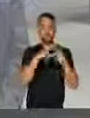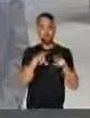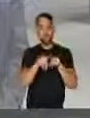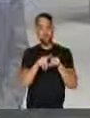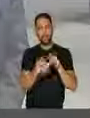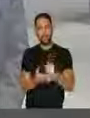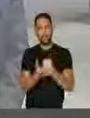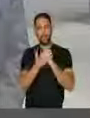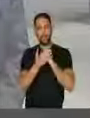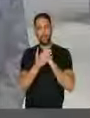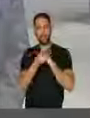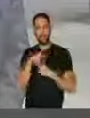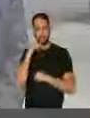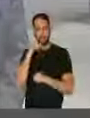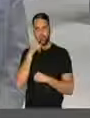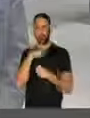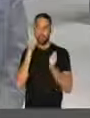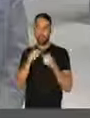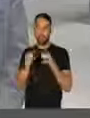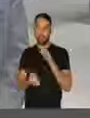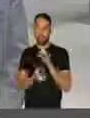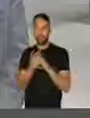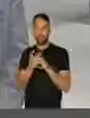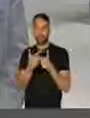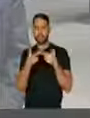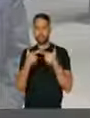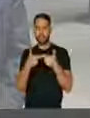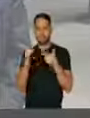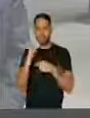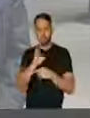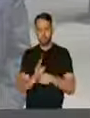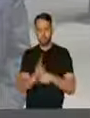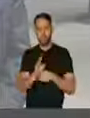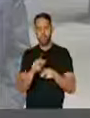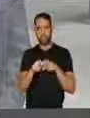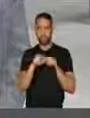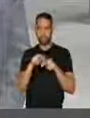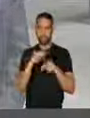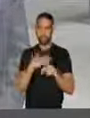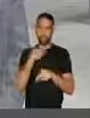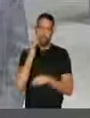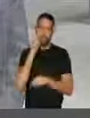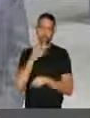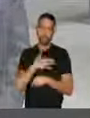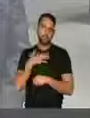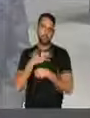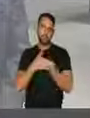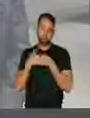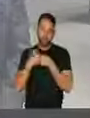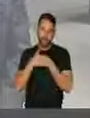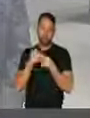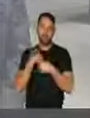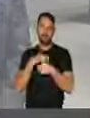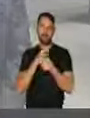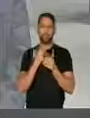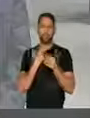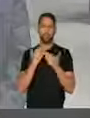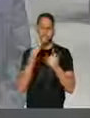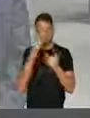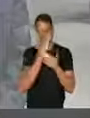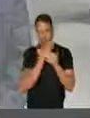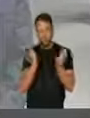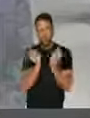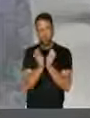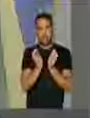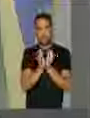respiro que pela política é possível construir as grandes causas desse país. Tenha o nosso agradecimento, toda a bancada, uma